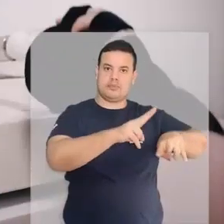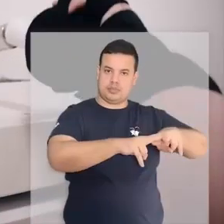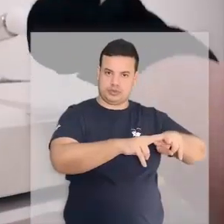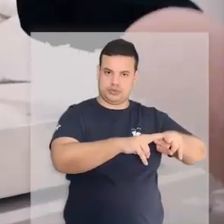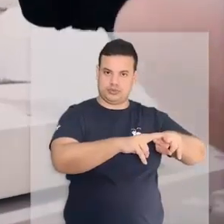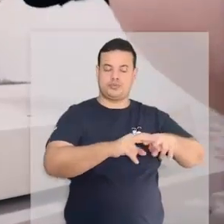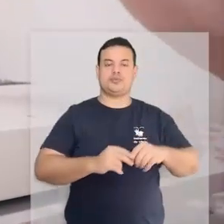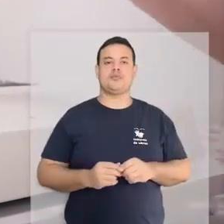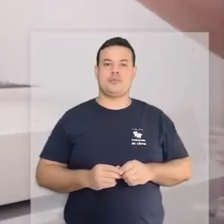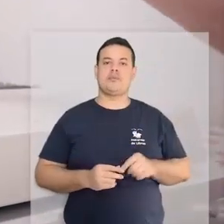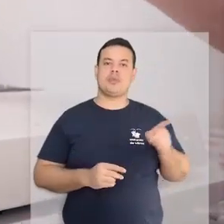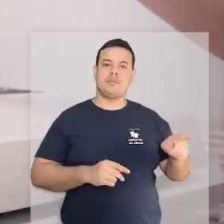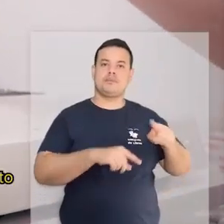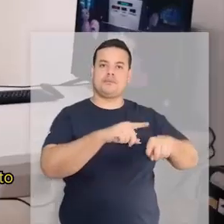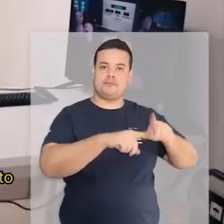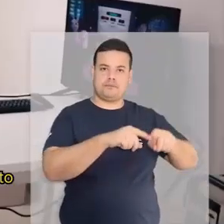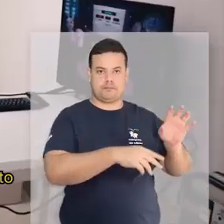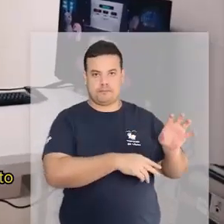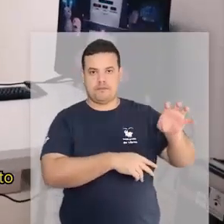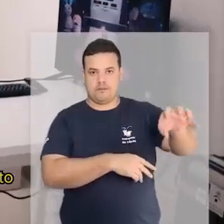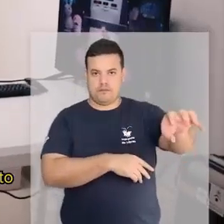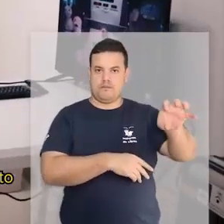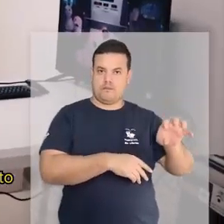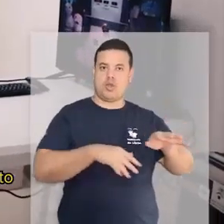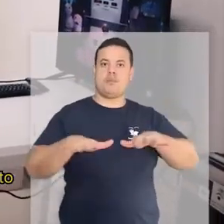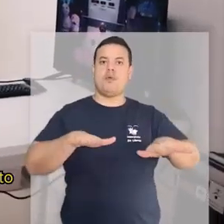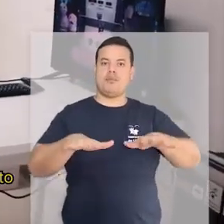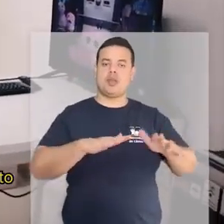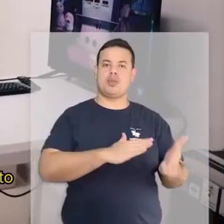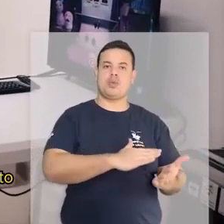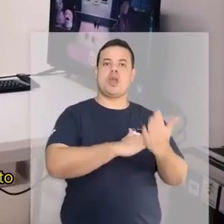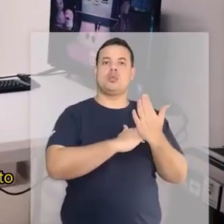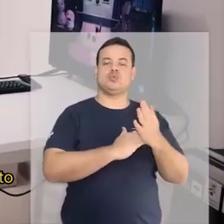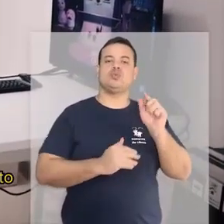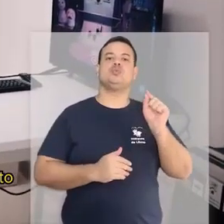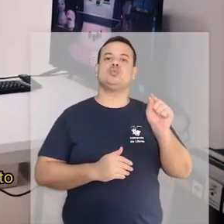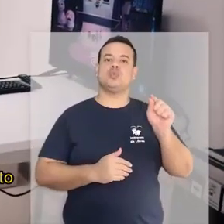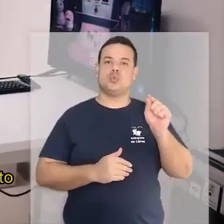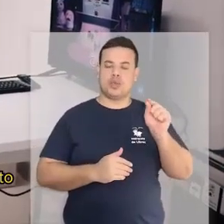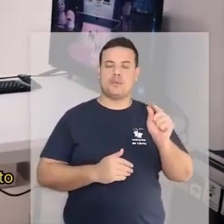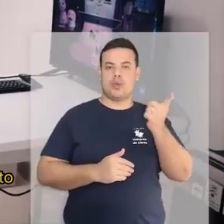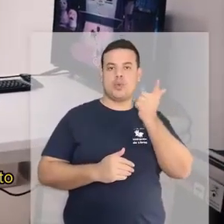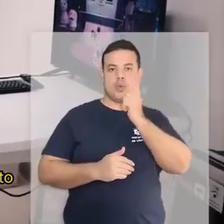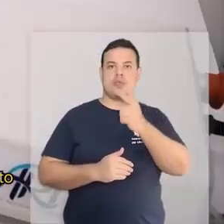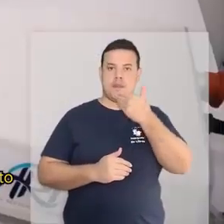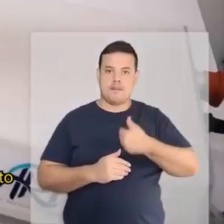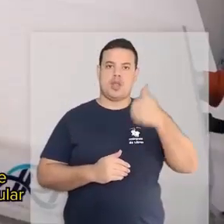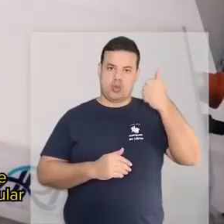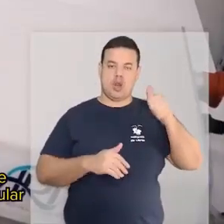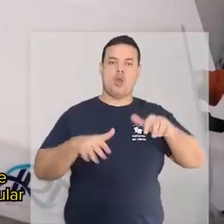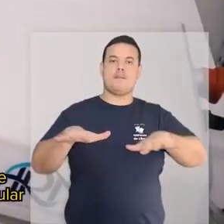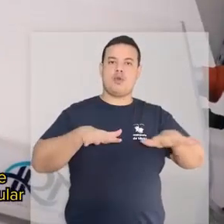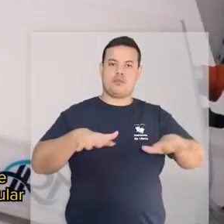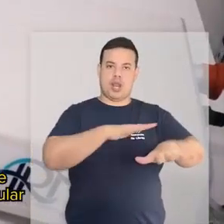fitas, né, de velcro. Essa alavanca e esse movimento do robô permite o ganho